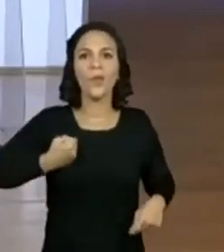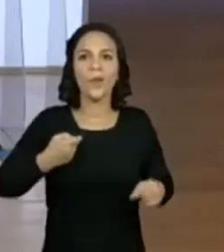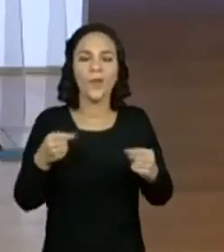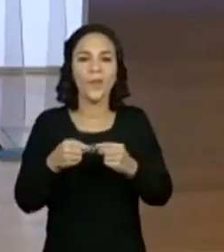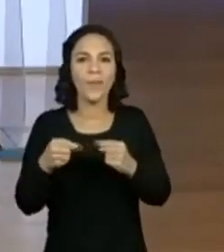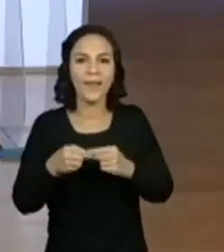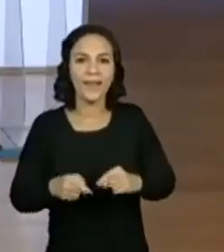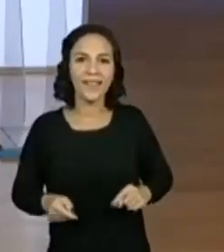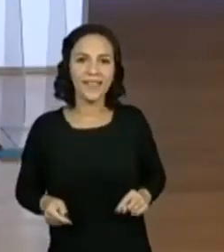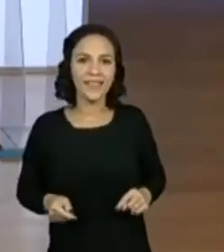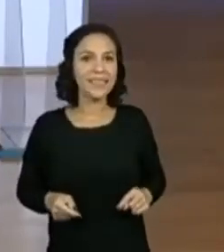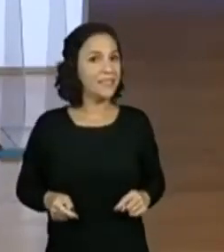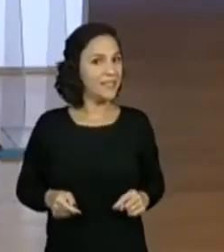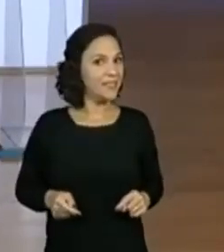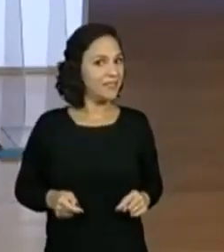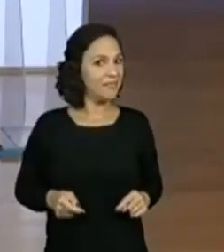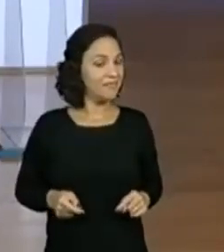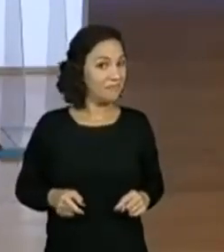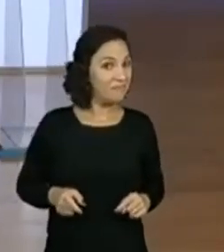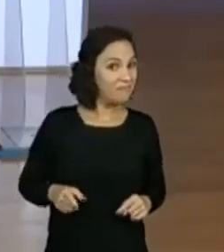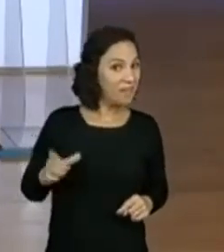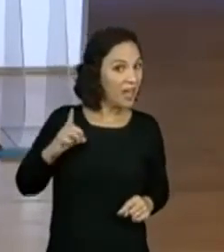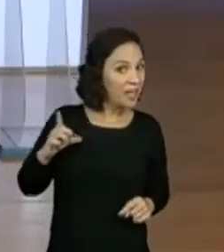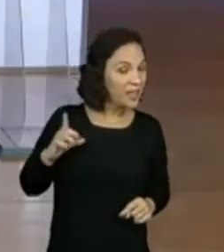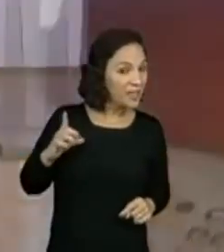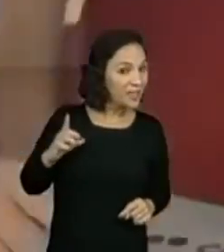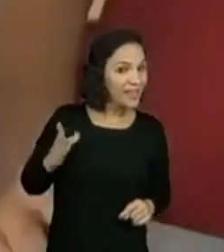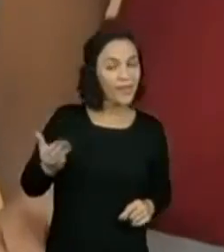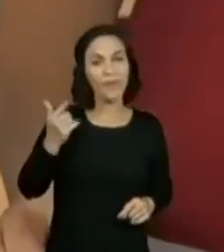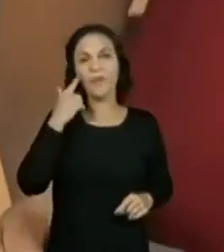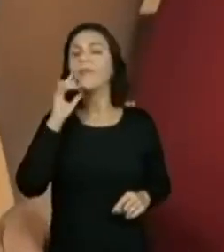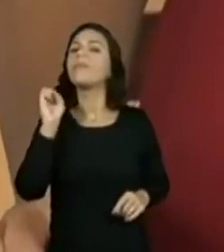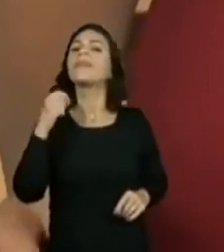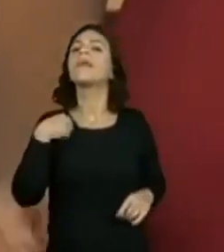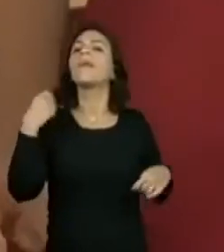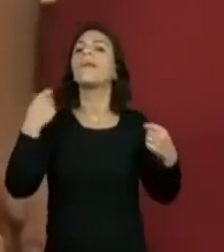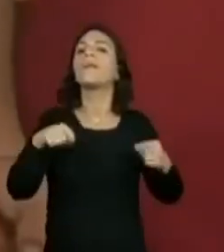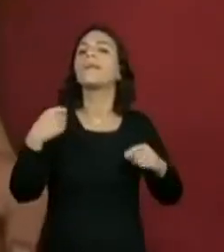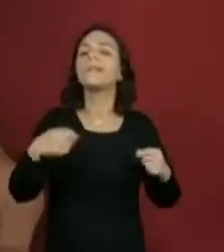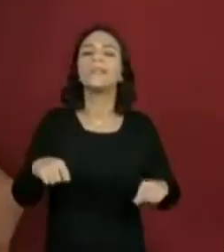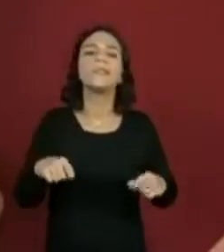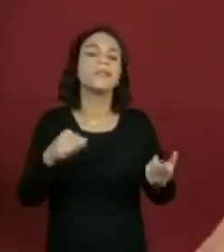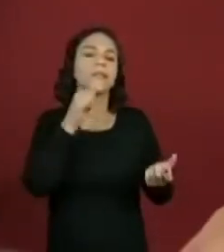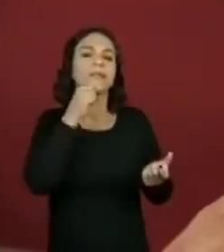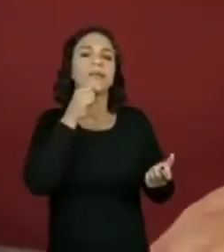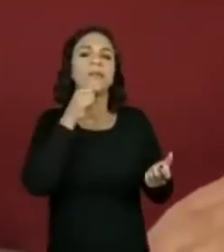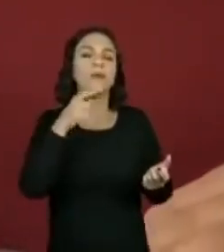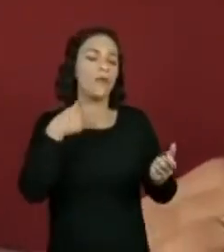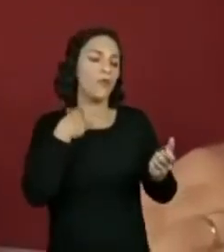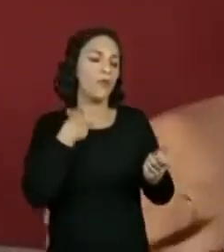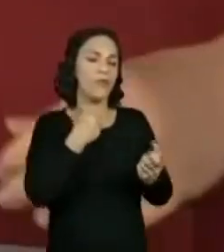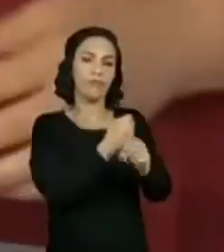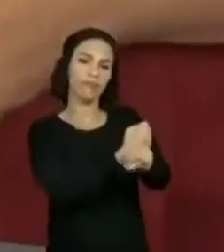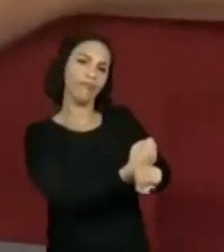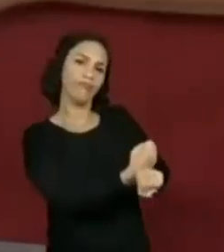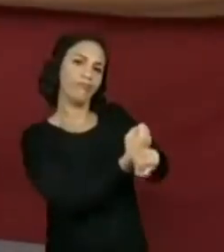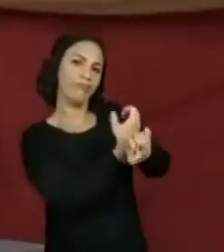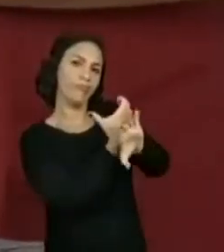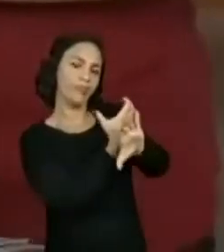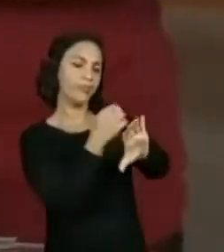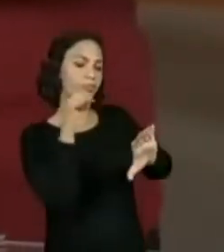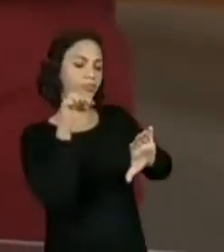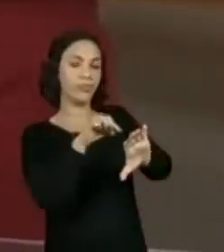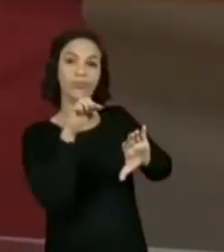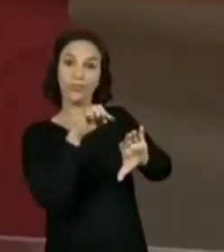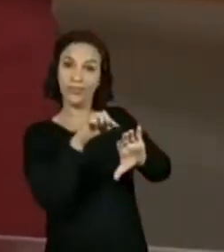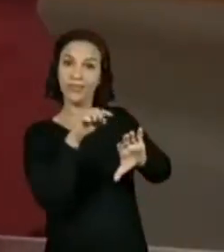usa os números? Com certeza, Olha só, vamos ver? se eu quero fazer uma ligação nesse telefone aqui, bem